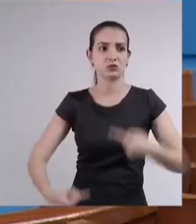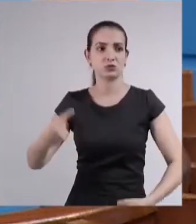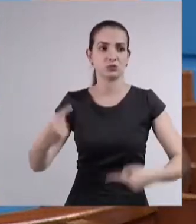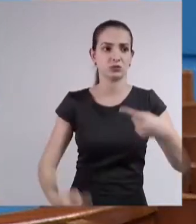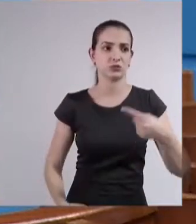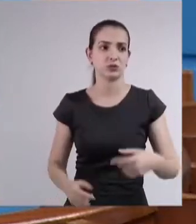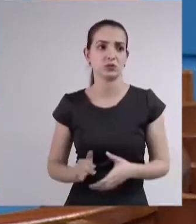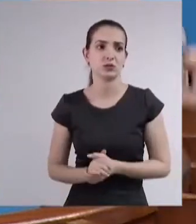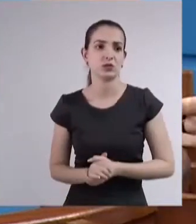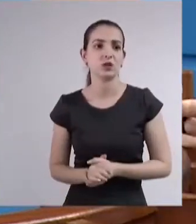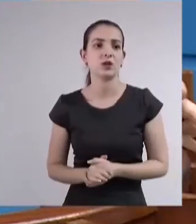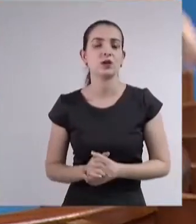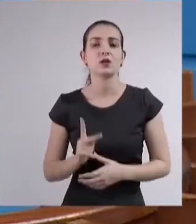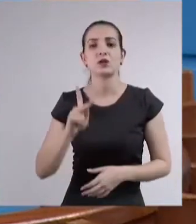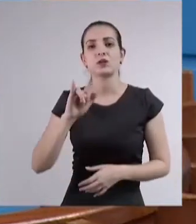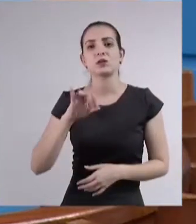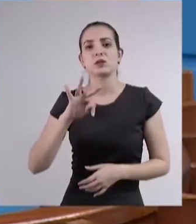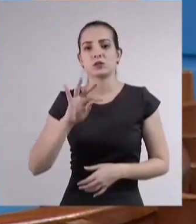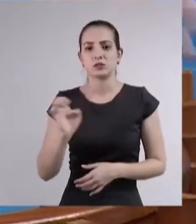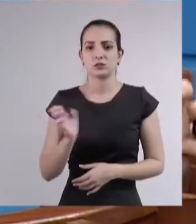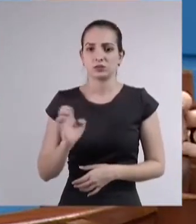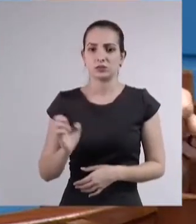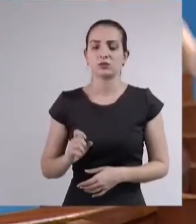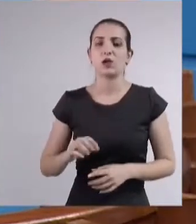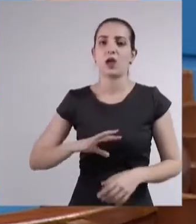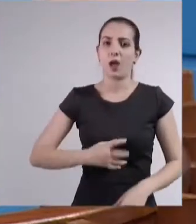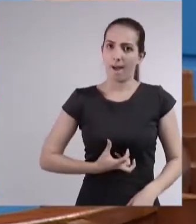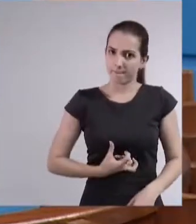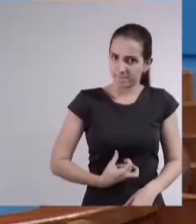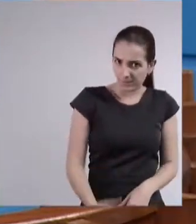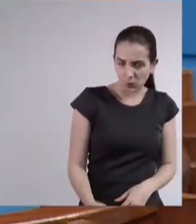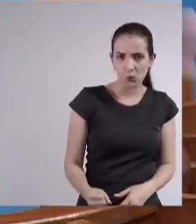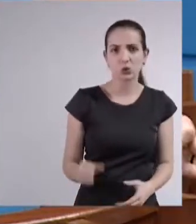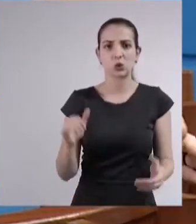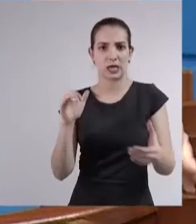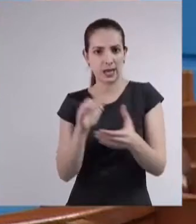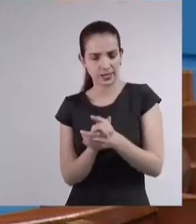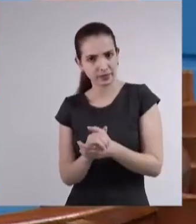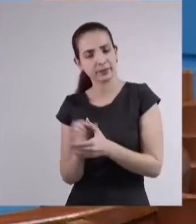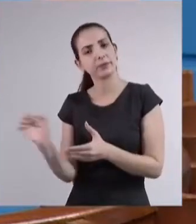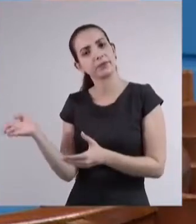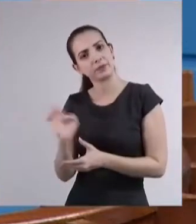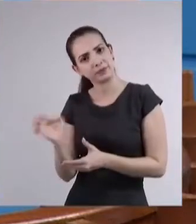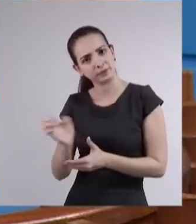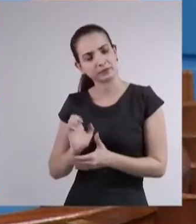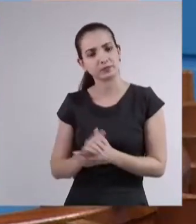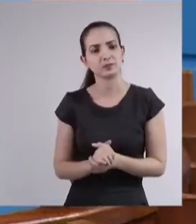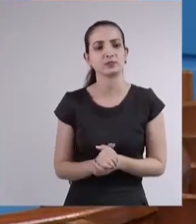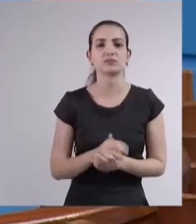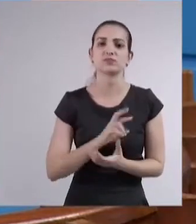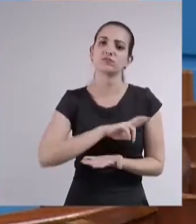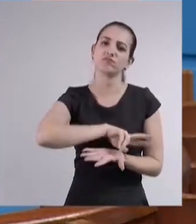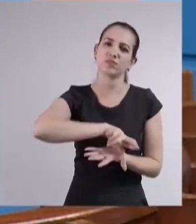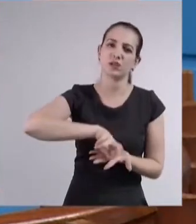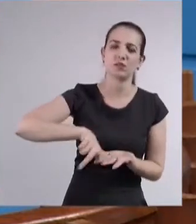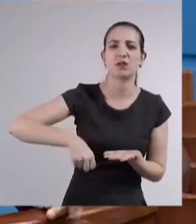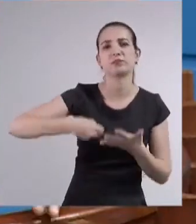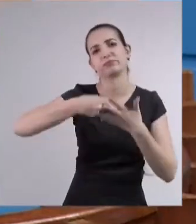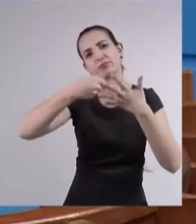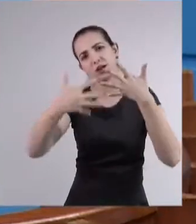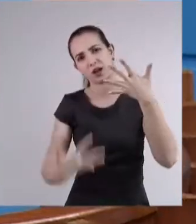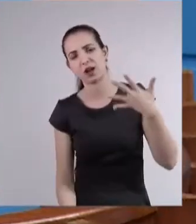encerrar, kit gay, aborto, casamento de homossexuais, e bababá, e